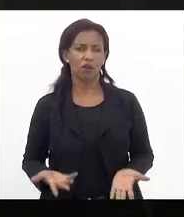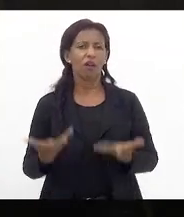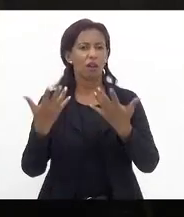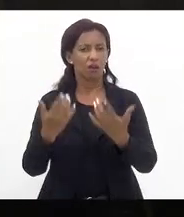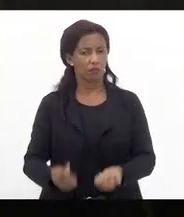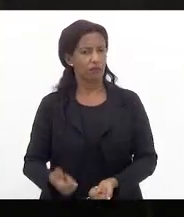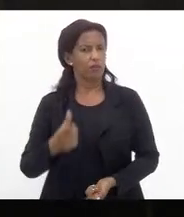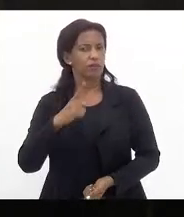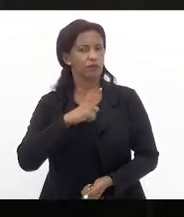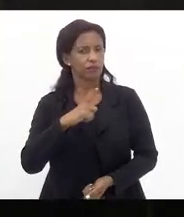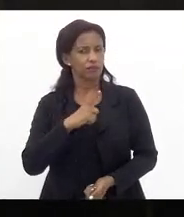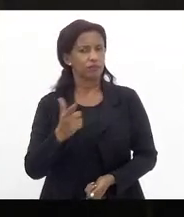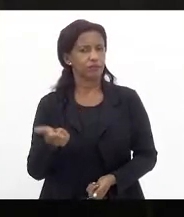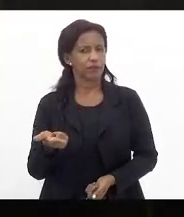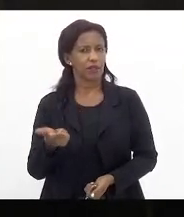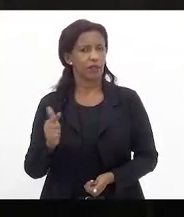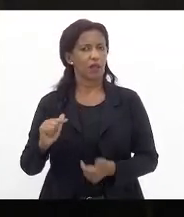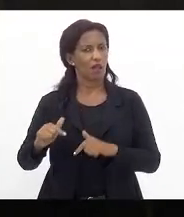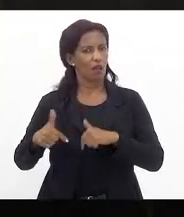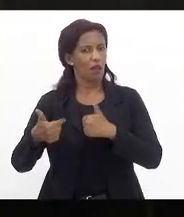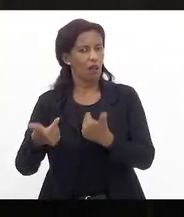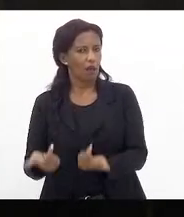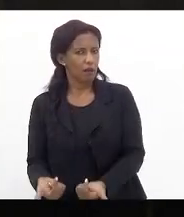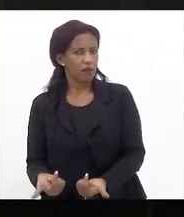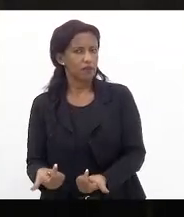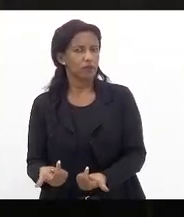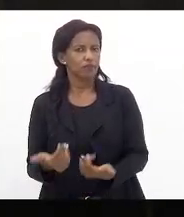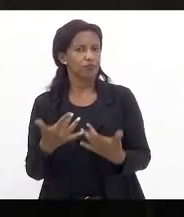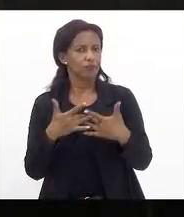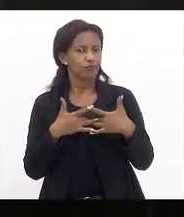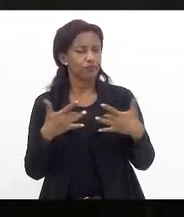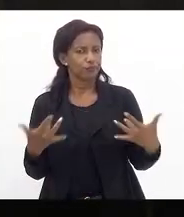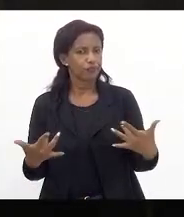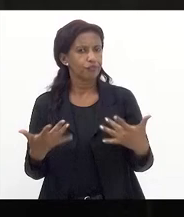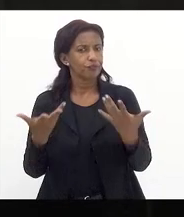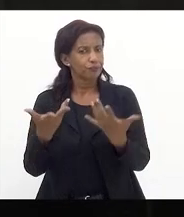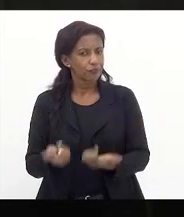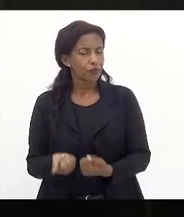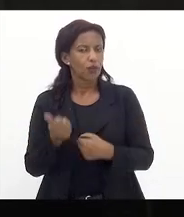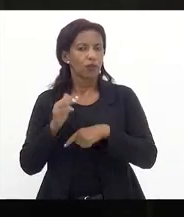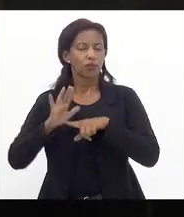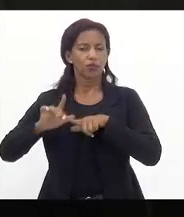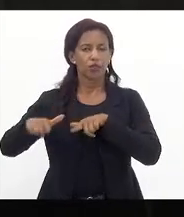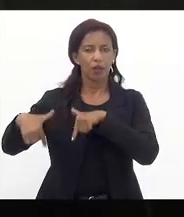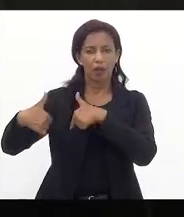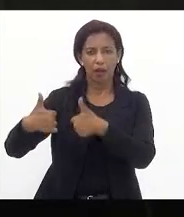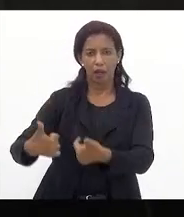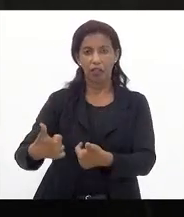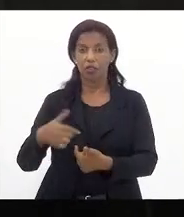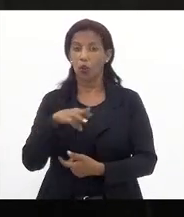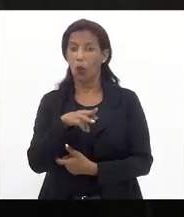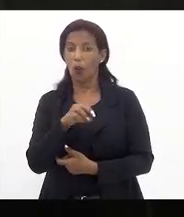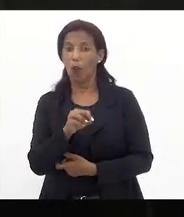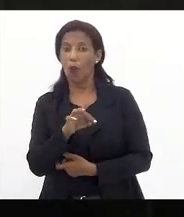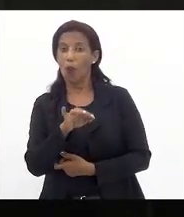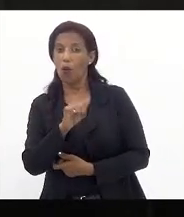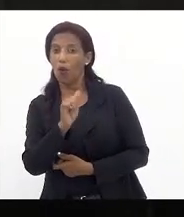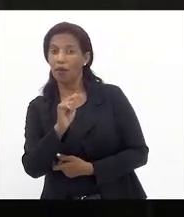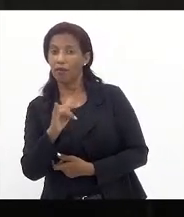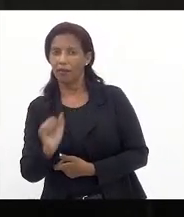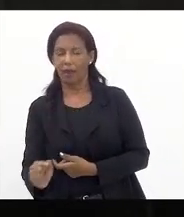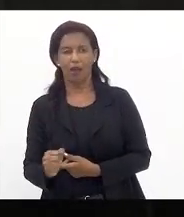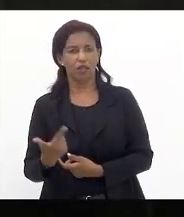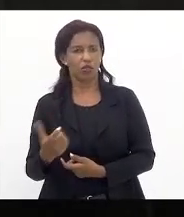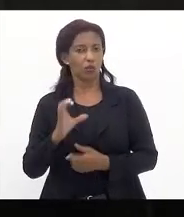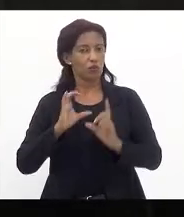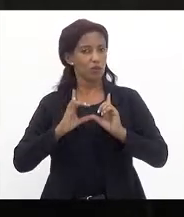né, atitudes franciscanas, vamos agir como mortais, como